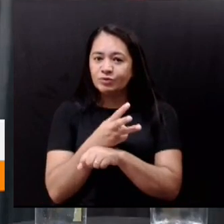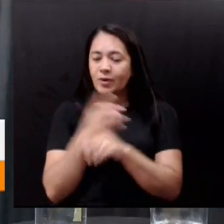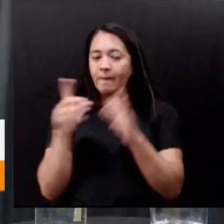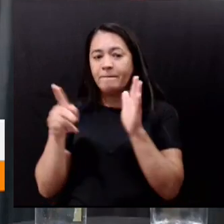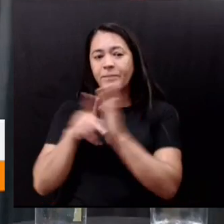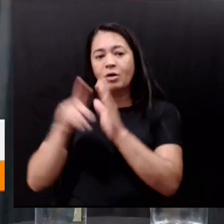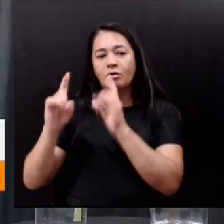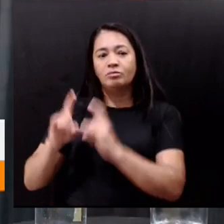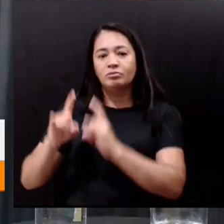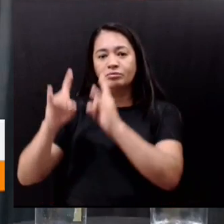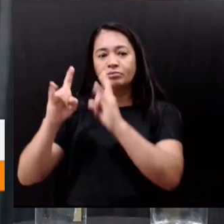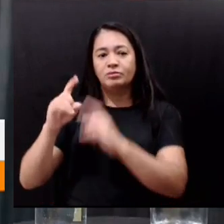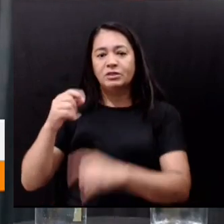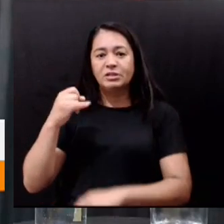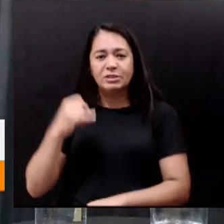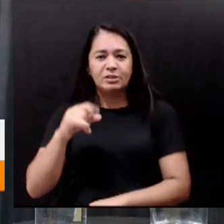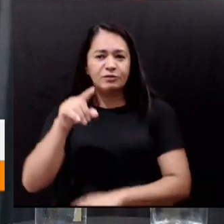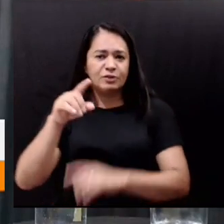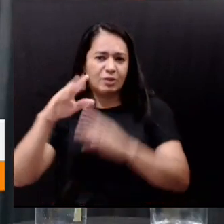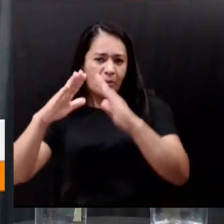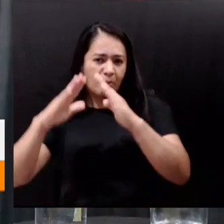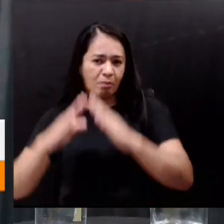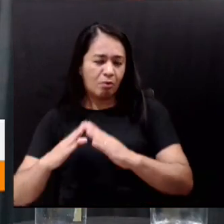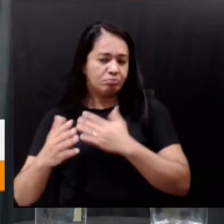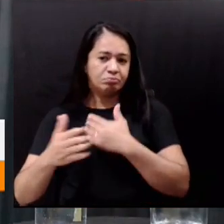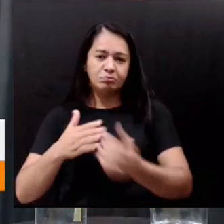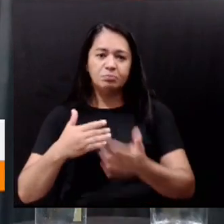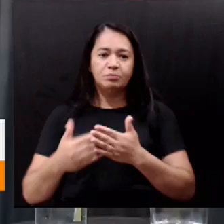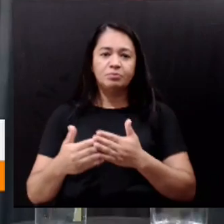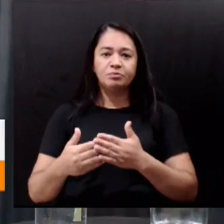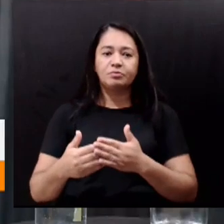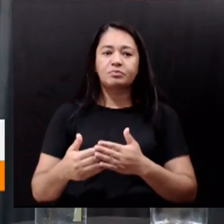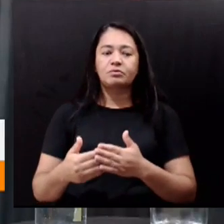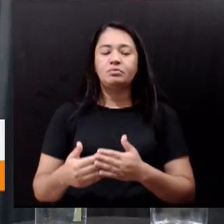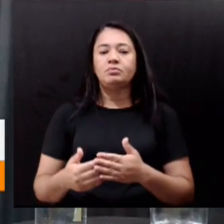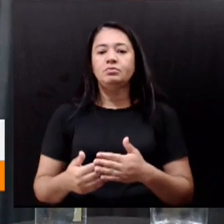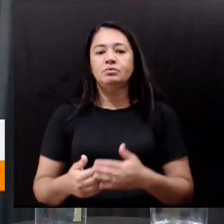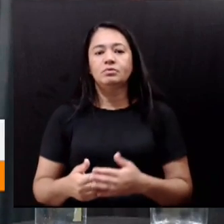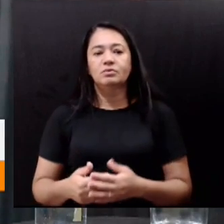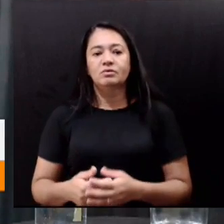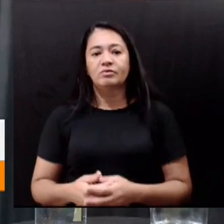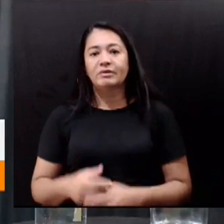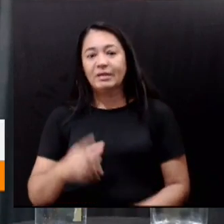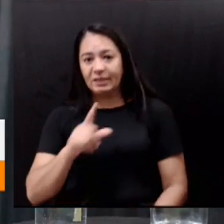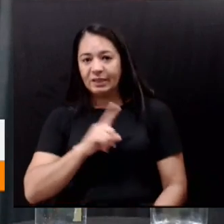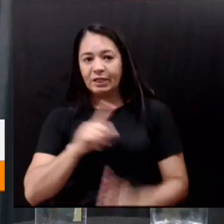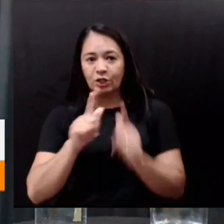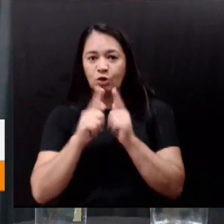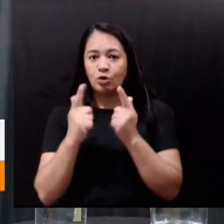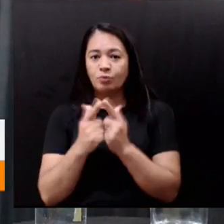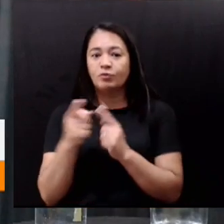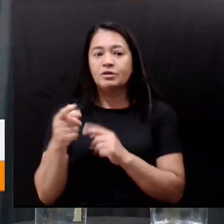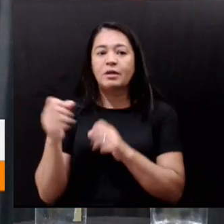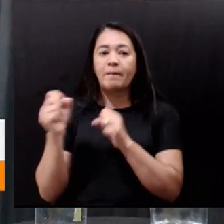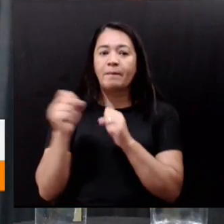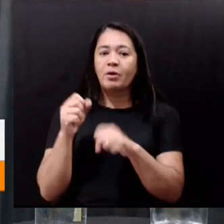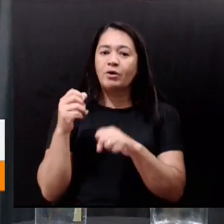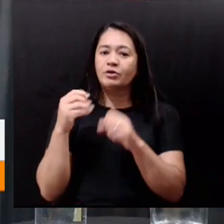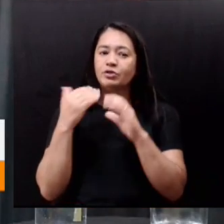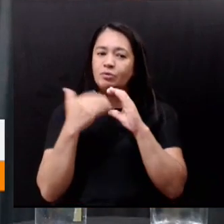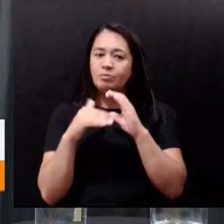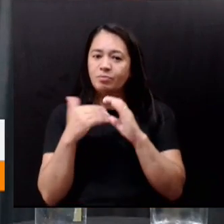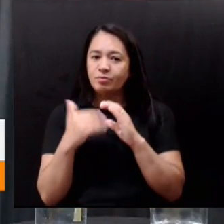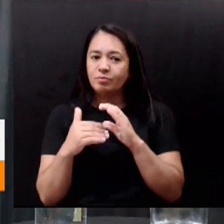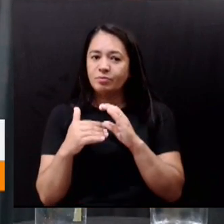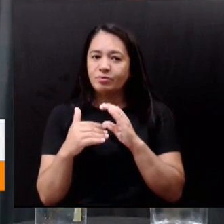você mora, ou, né, enfim, no caso de condomínio, né? Tiver esse grupo, talvez você pode mandar uma mensagem, né? E começando